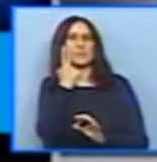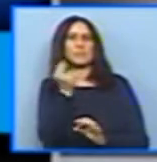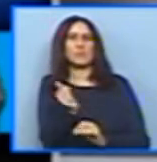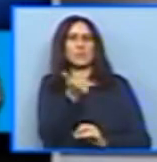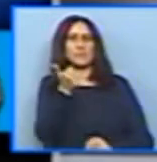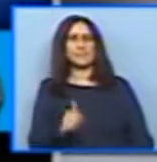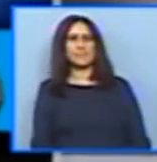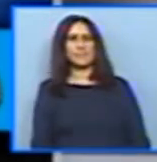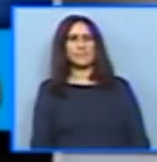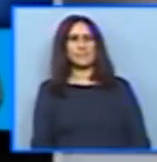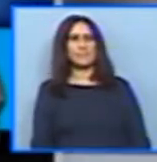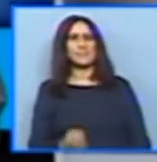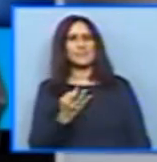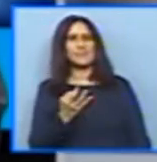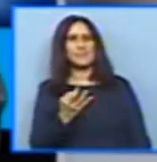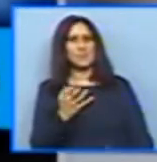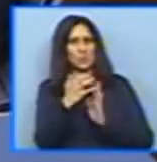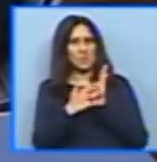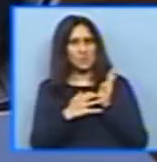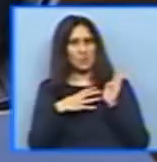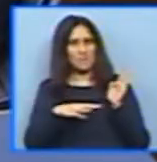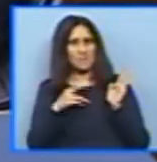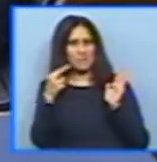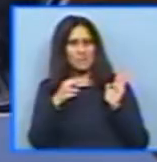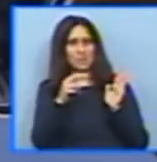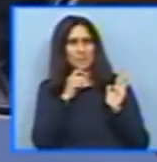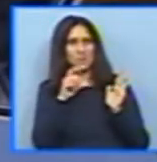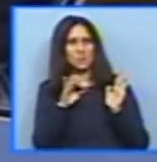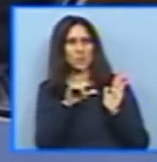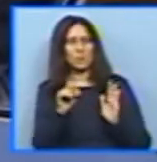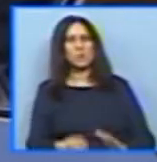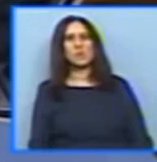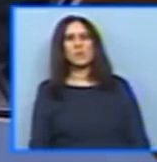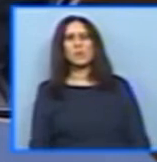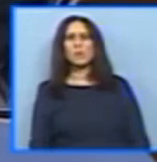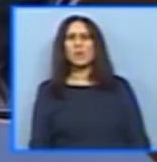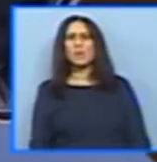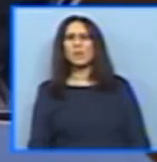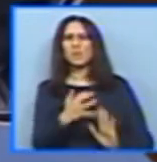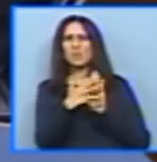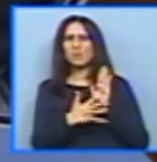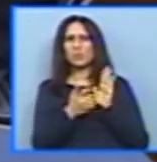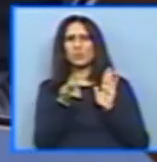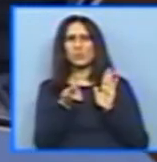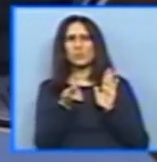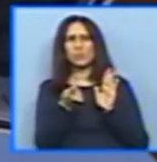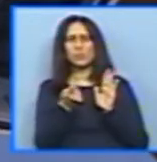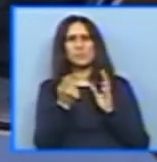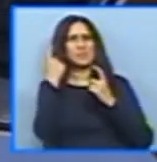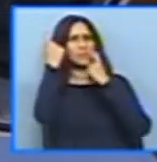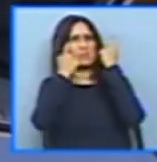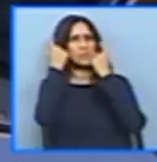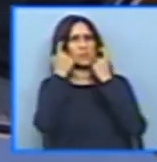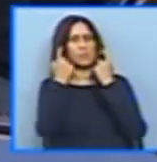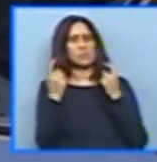E nesta, queria ir este texto, Padre João? Um bocadinho a partir deste texto. Uma reflexão que me vem